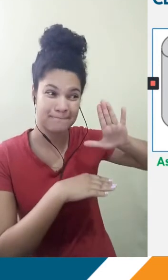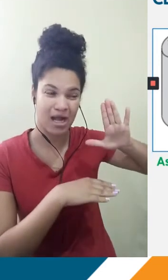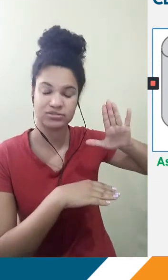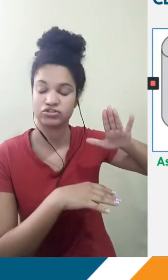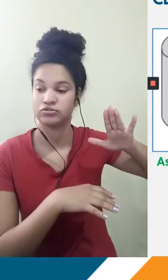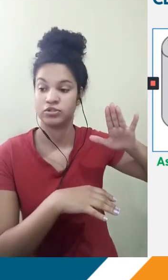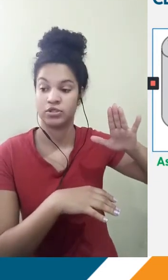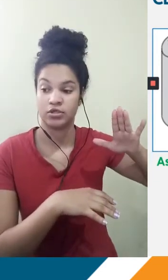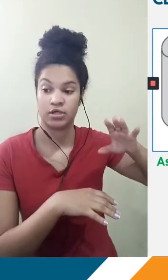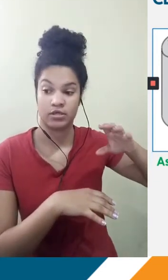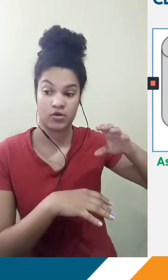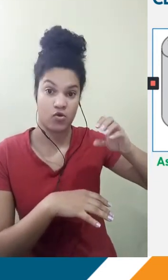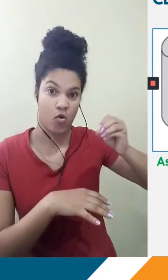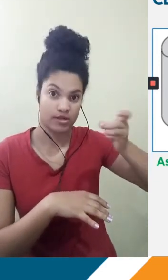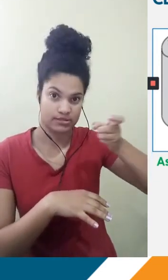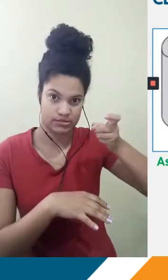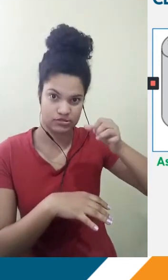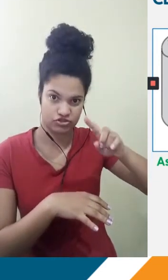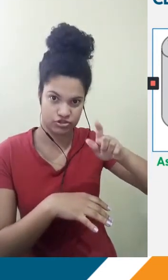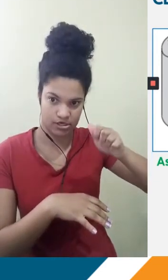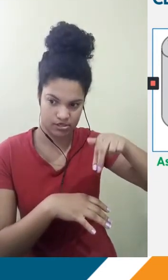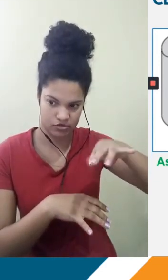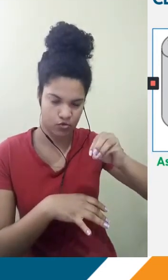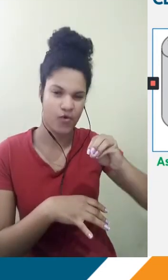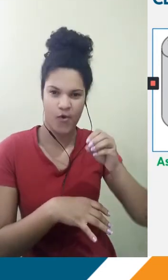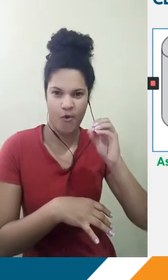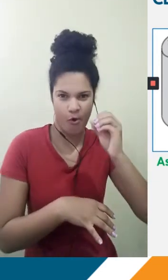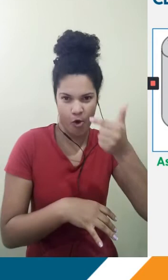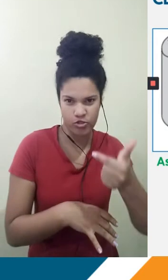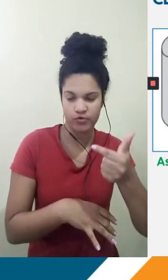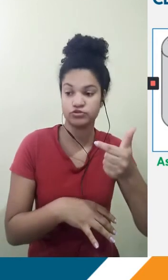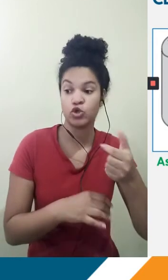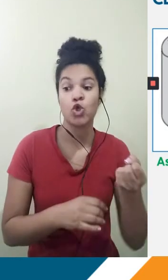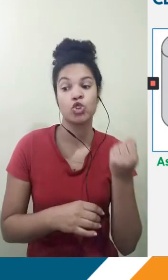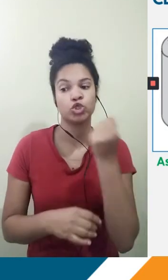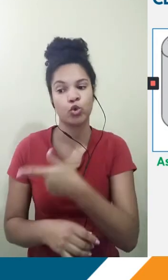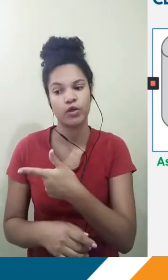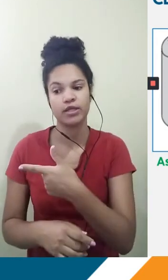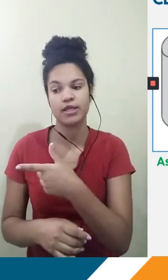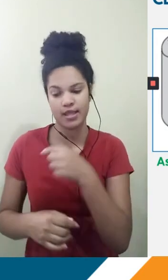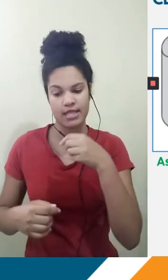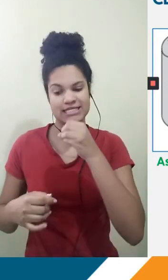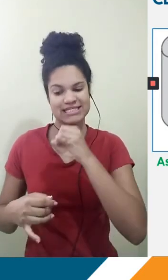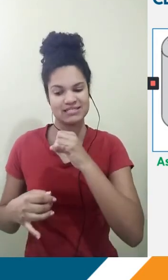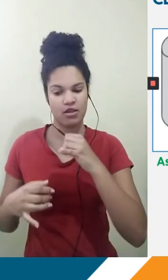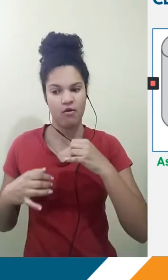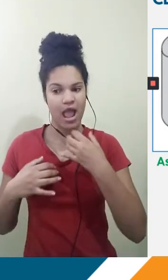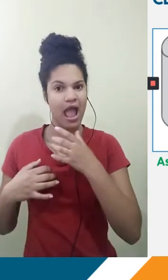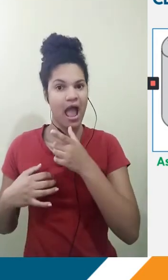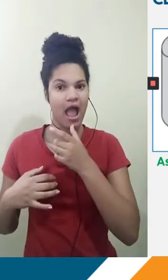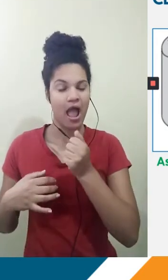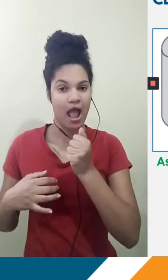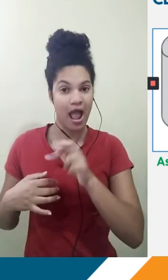comparação com o ar que está contido no sangue que está chegando nos alvéolos pulmonares.